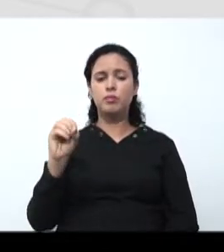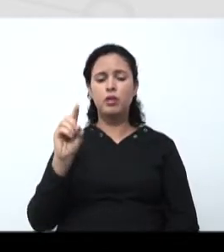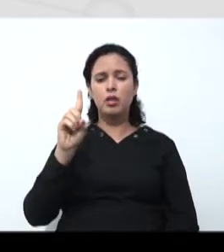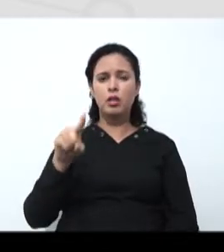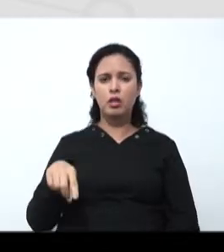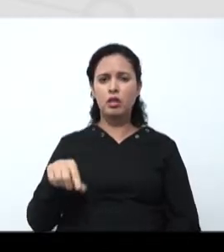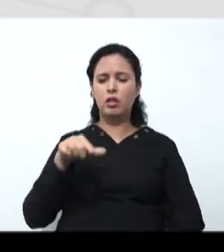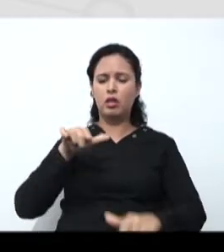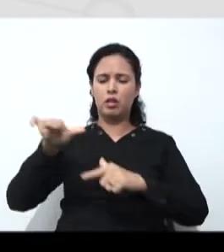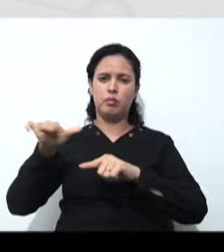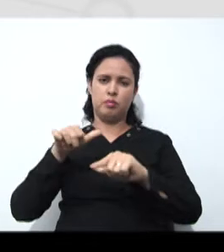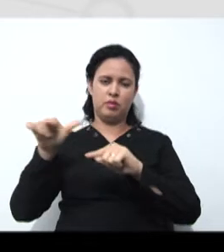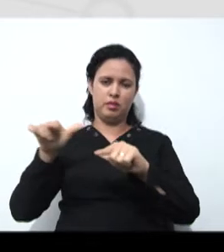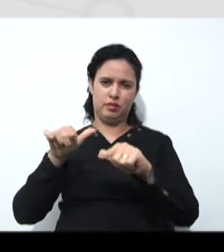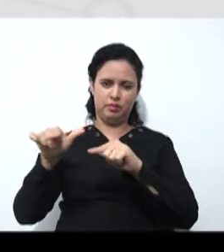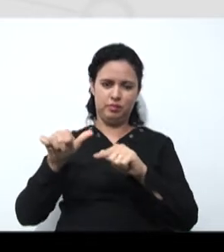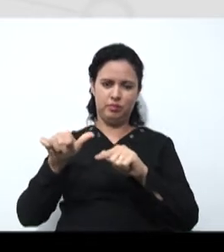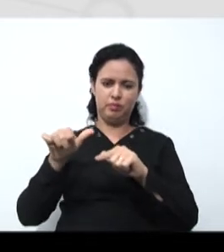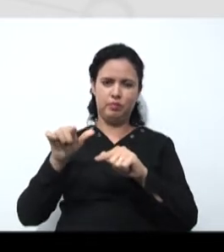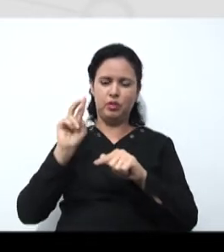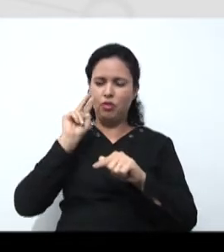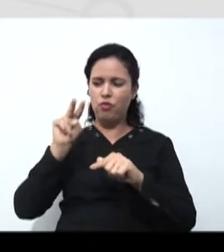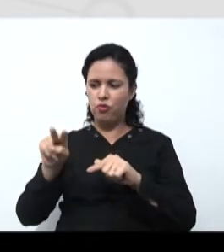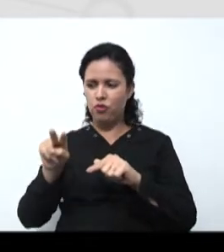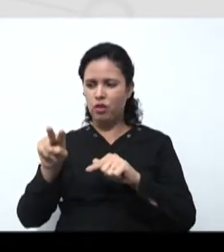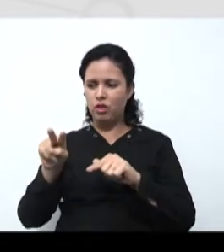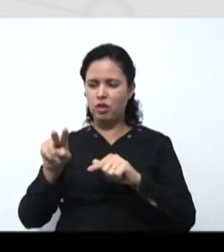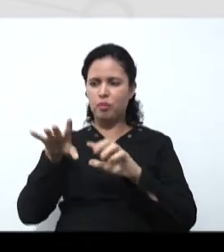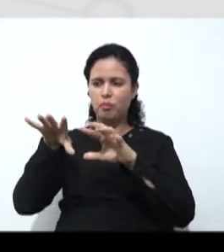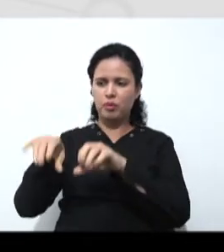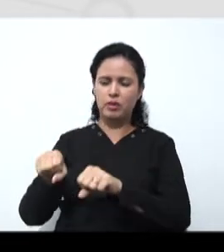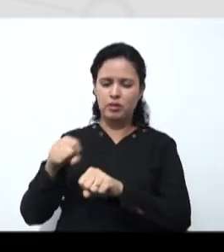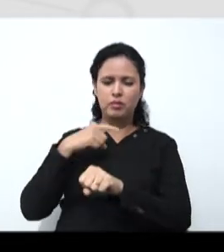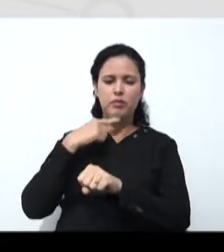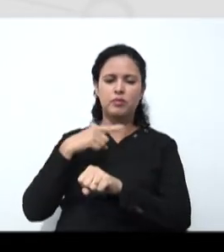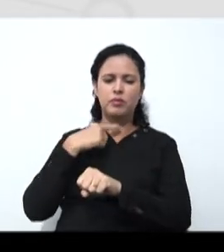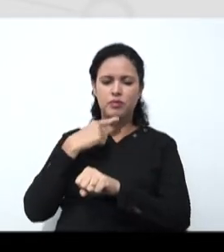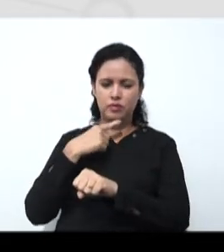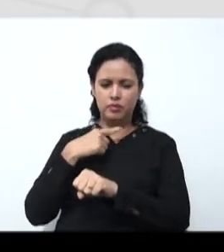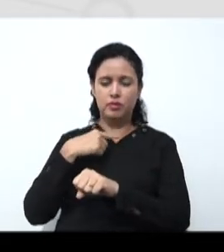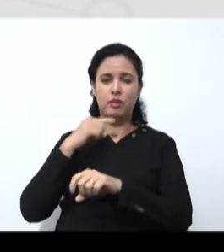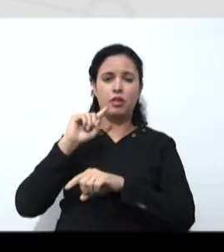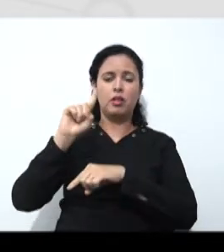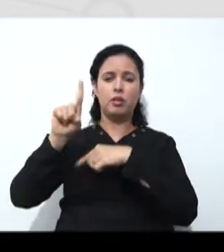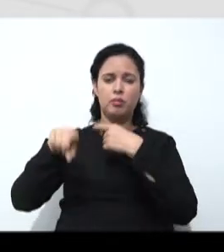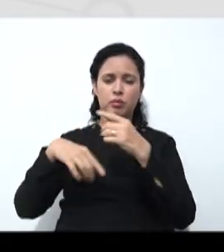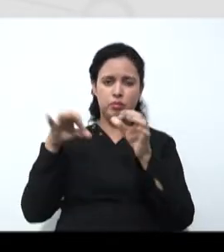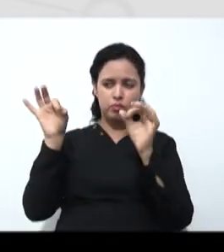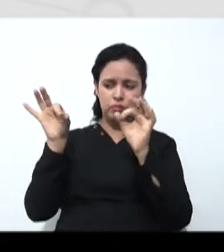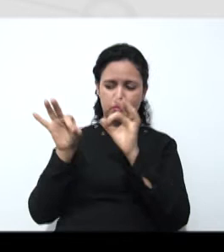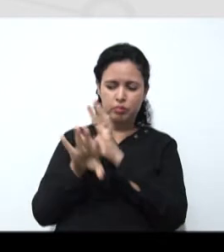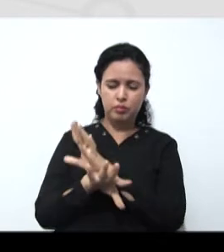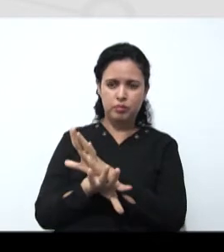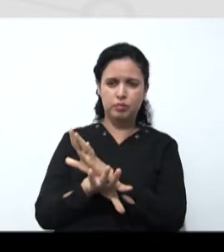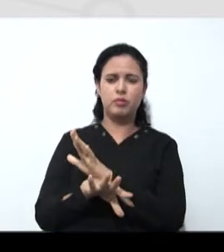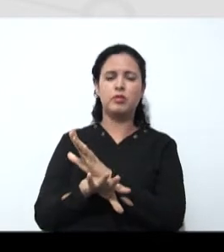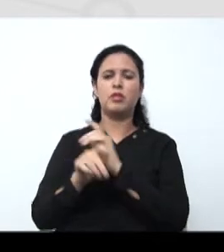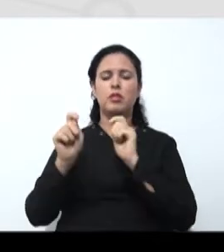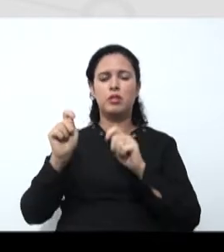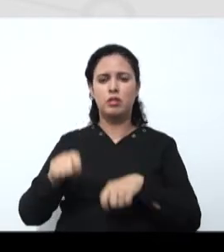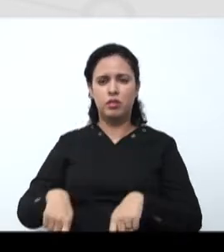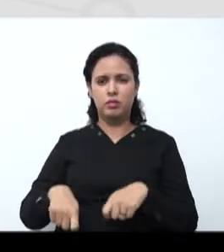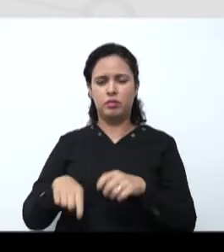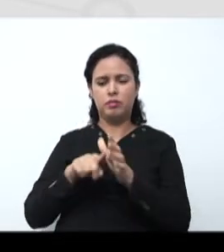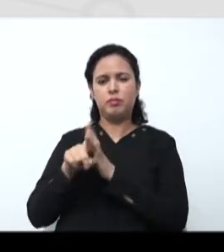avaliação dele, ou a qualidade dele, só poderá ser avaliada depois da sua compra. Então, o que a